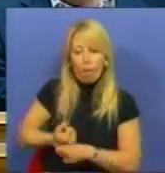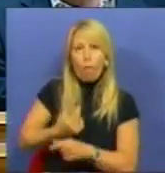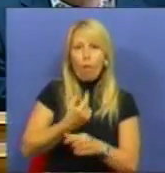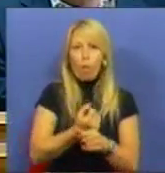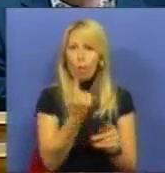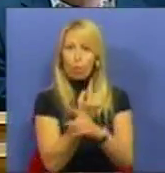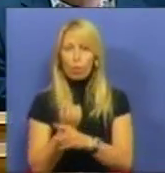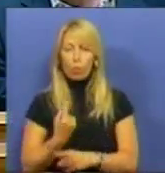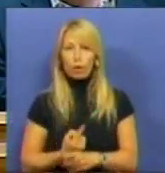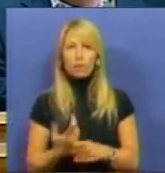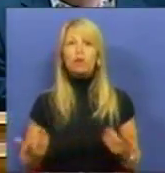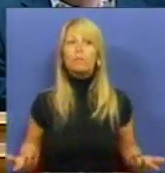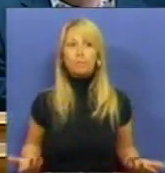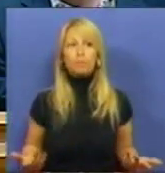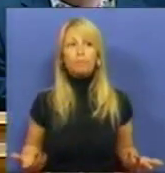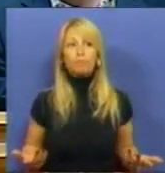E essa